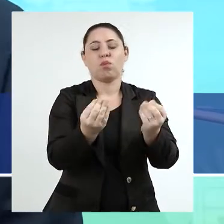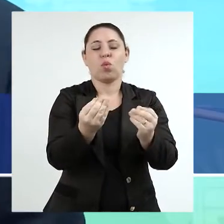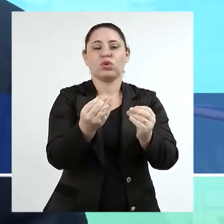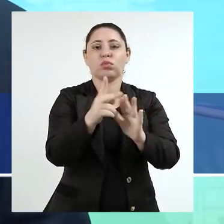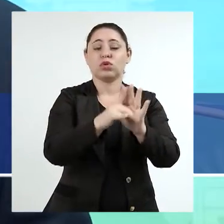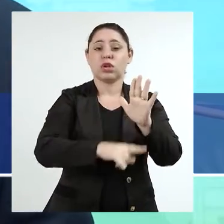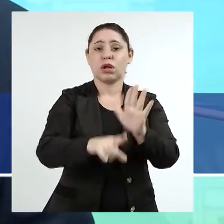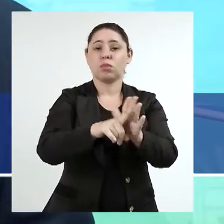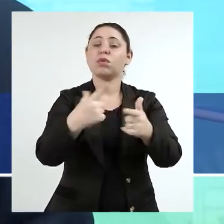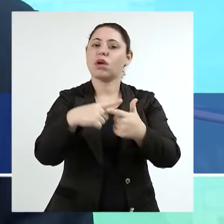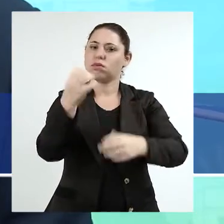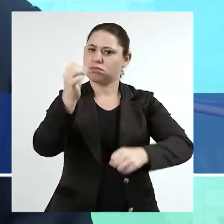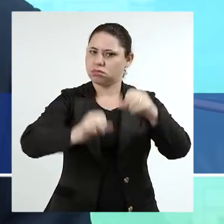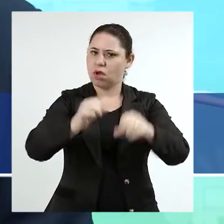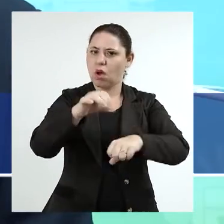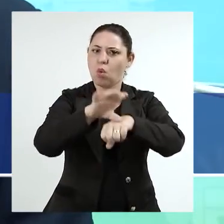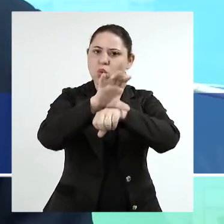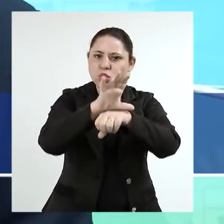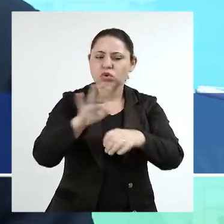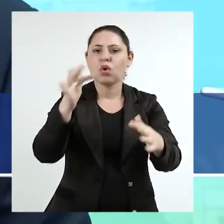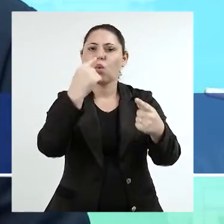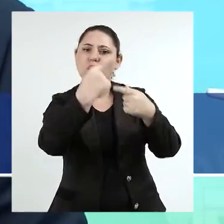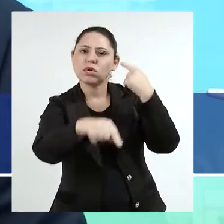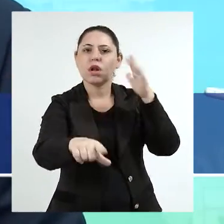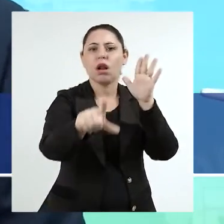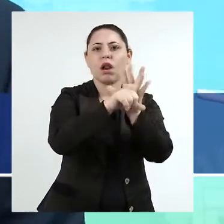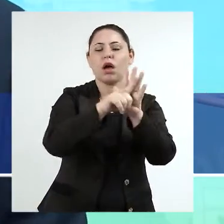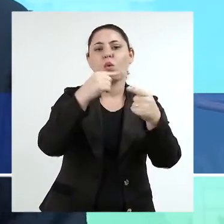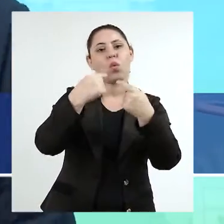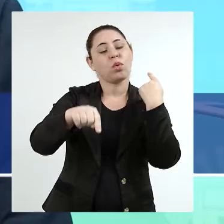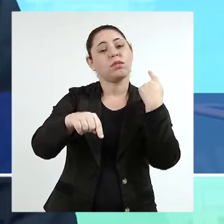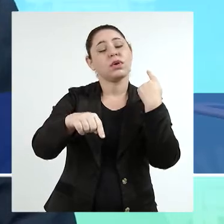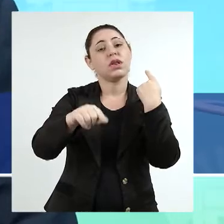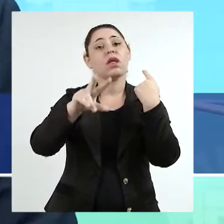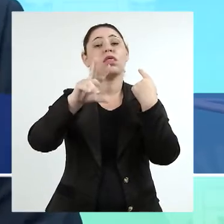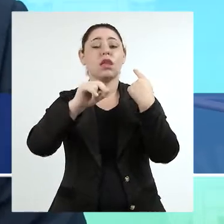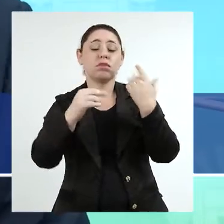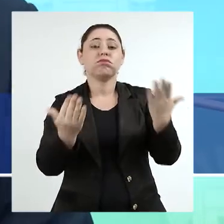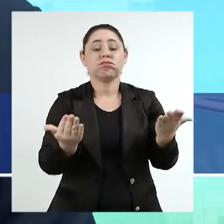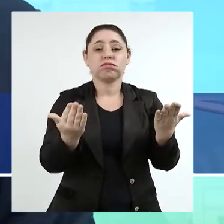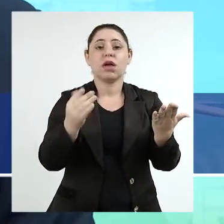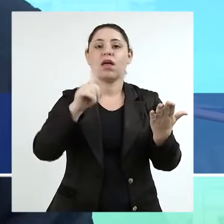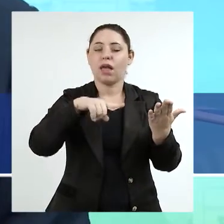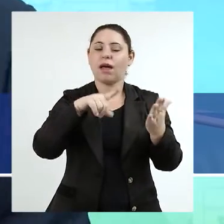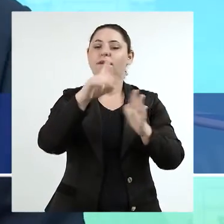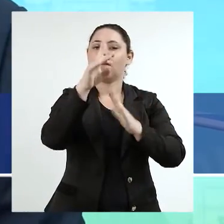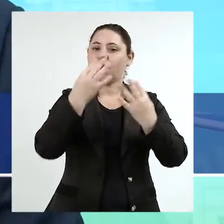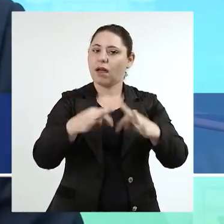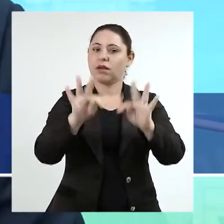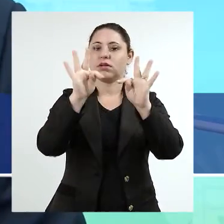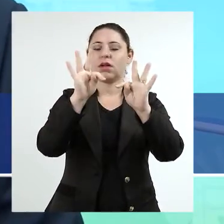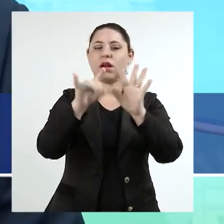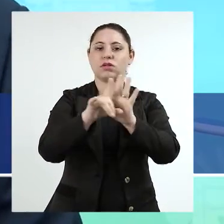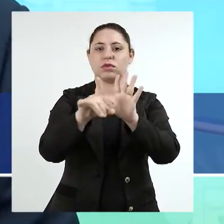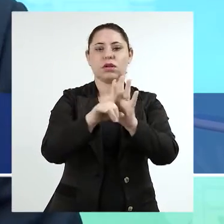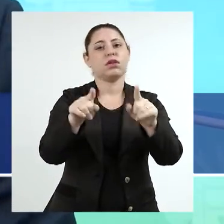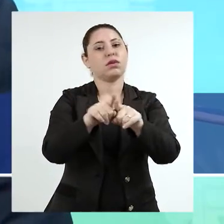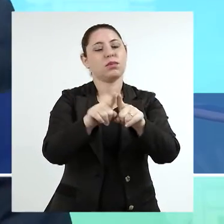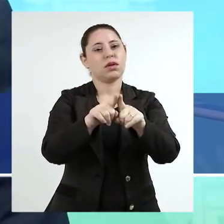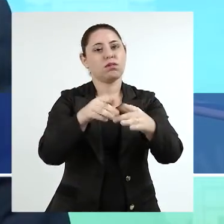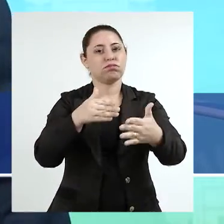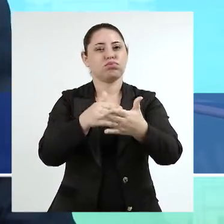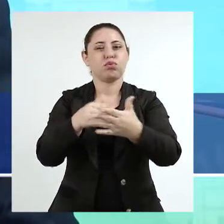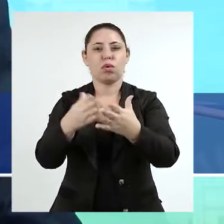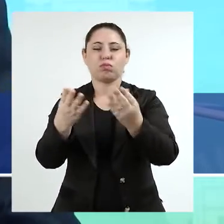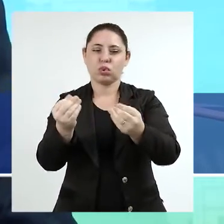porque ela tem a competência de analisar a constitucionalidade, a legalidade, a juridicidade e a boa técnica legislativa. E nesse sentido